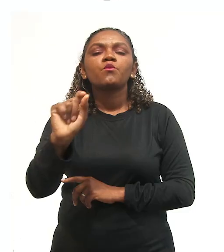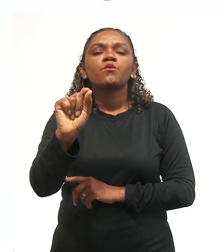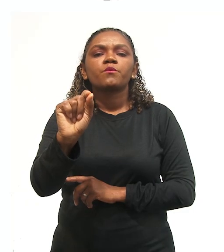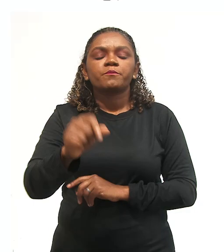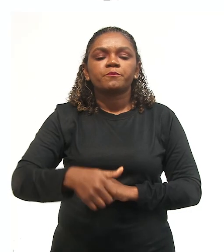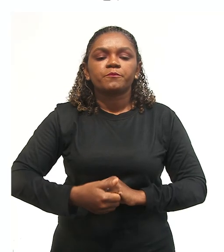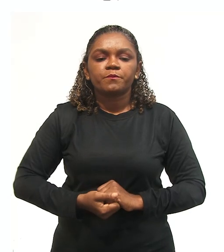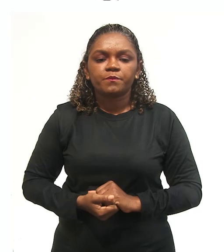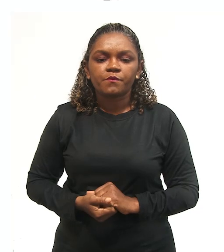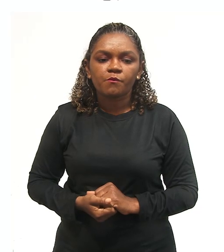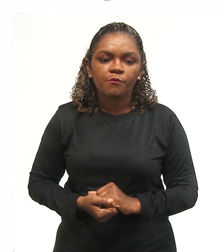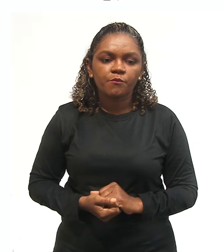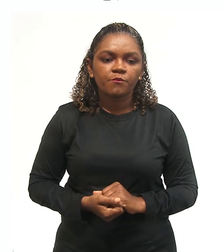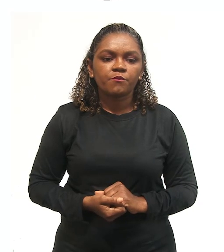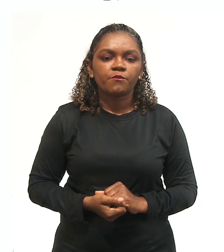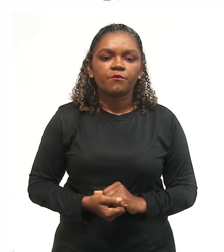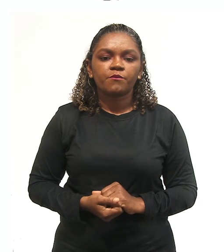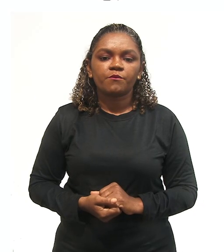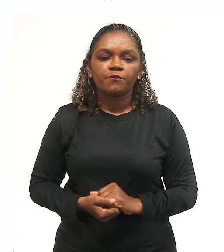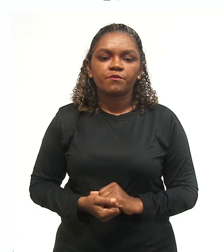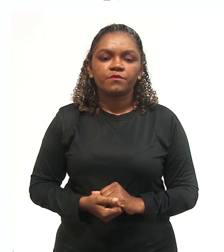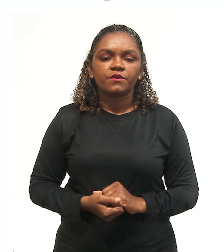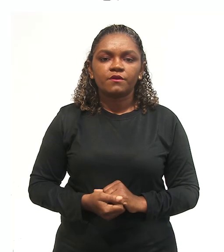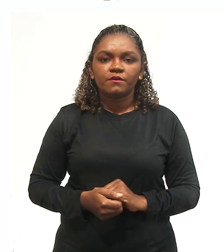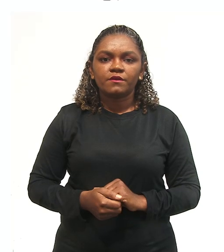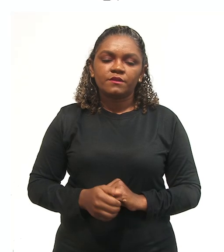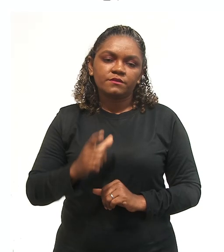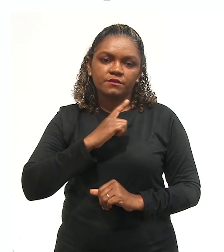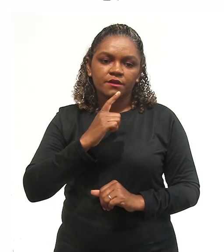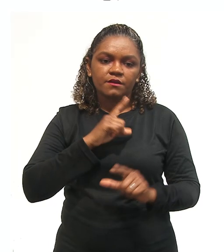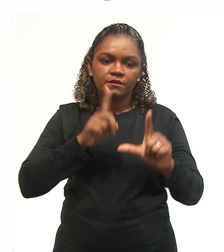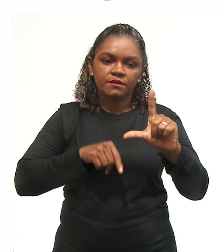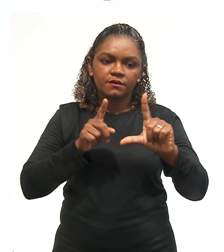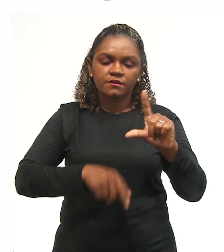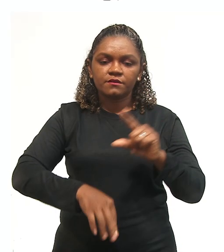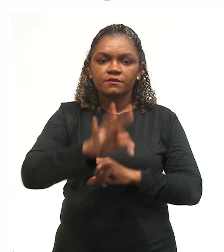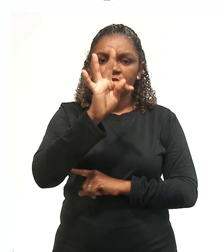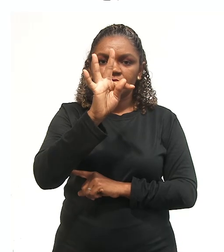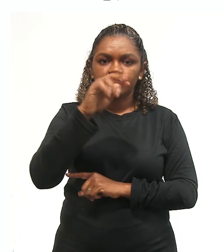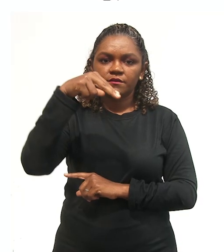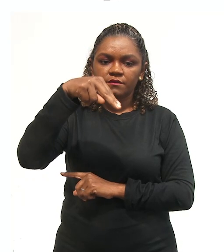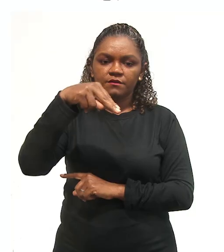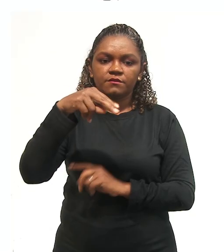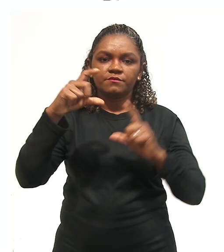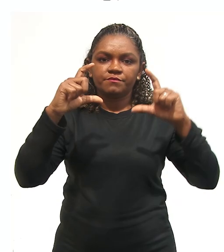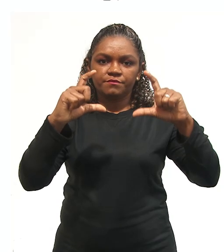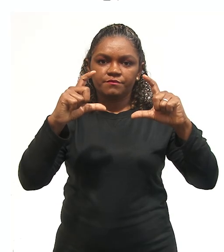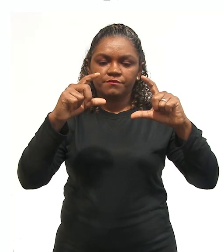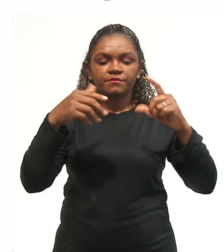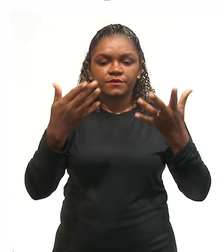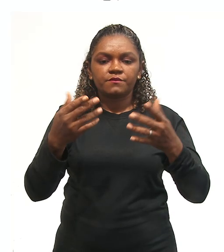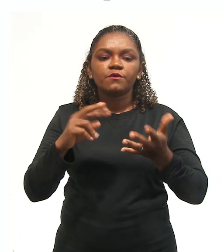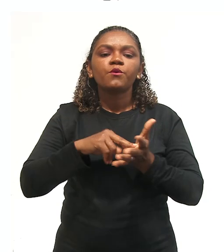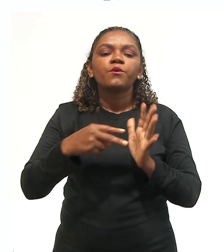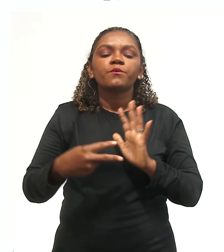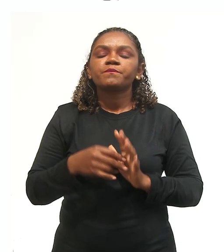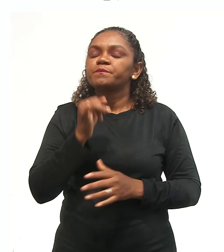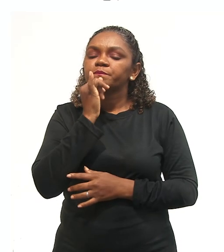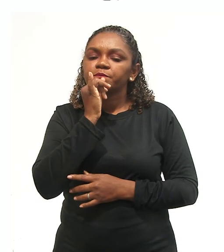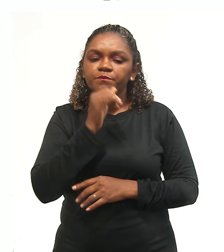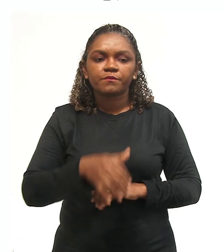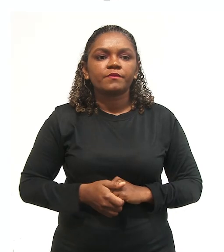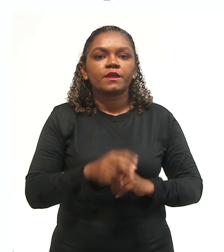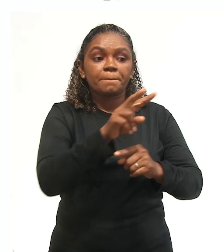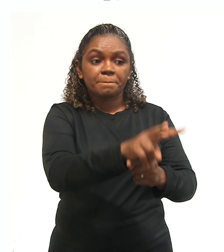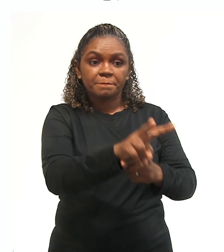nominal? A taxa nominal, né, representado pelo TN, é uma situação de